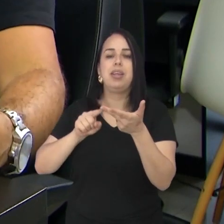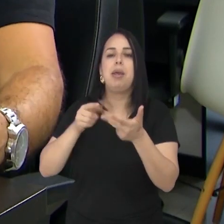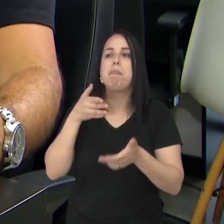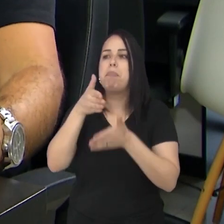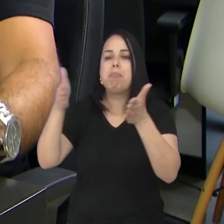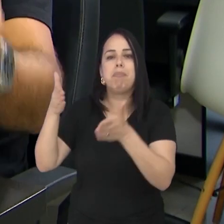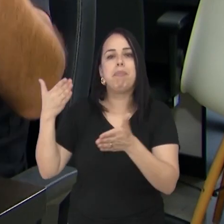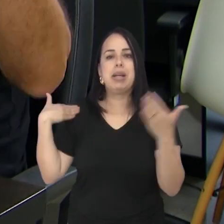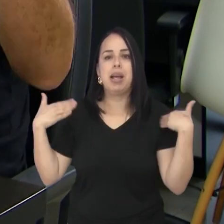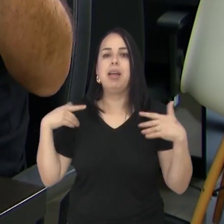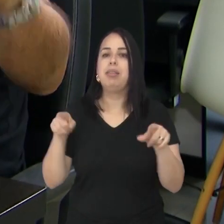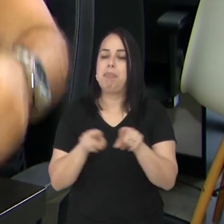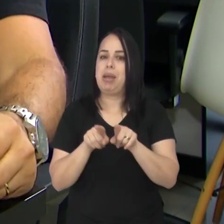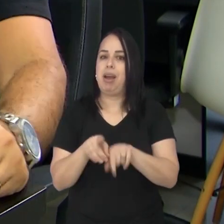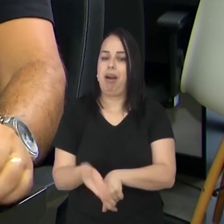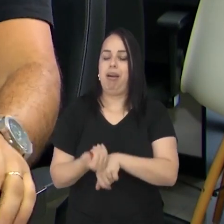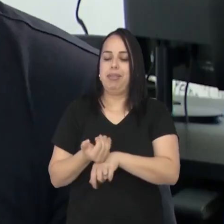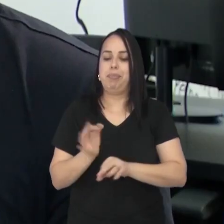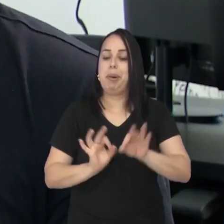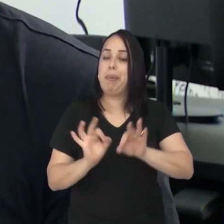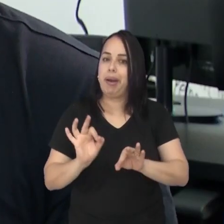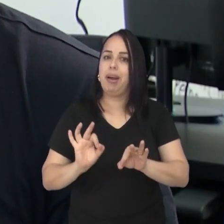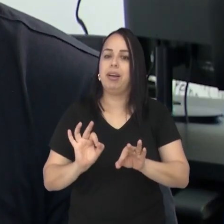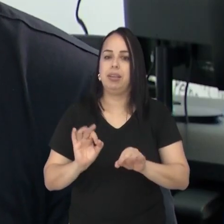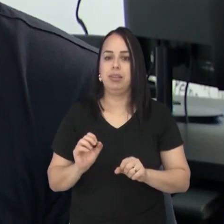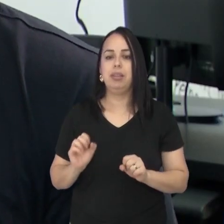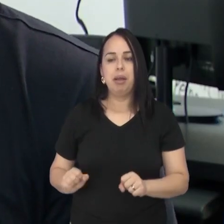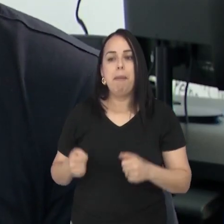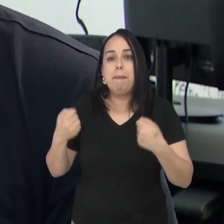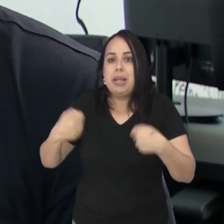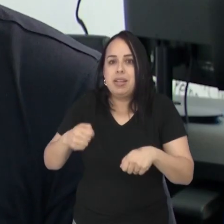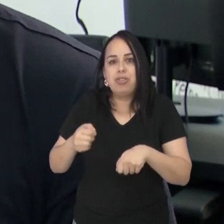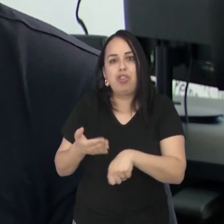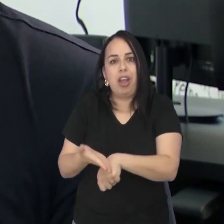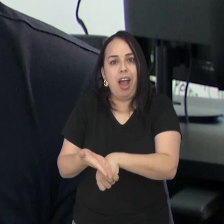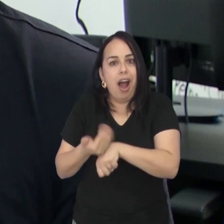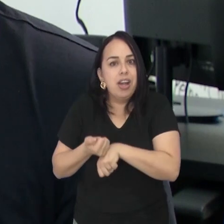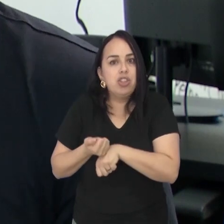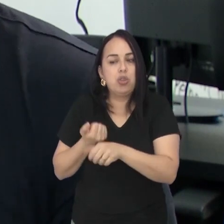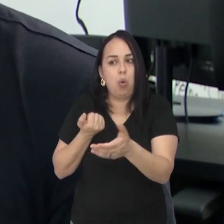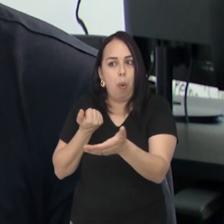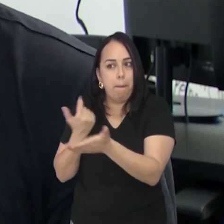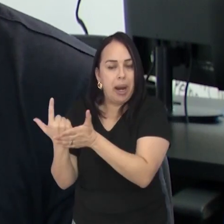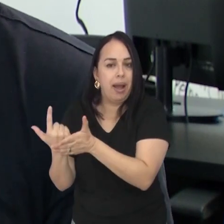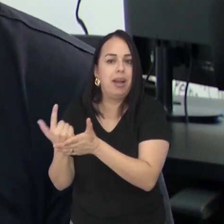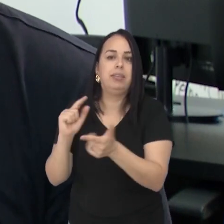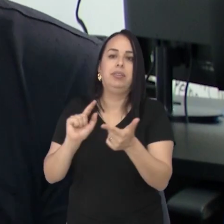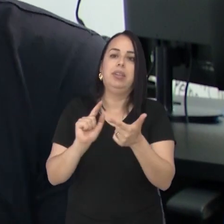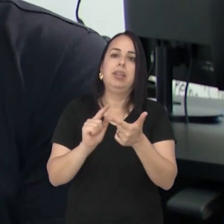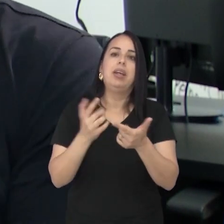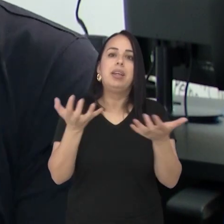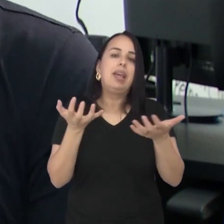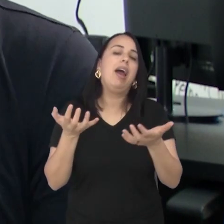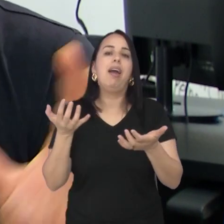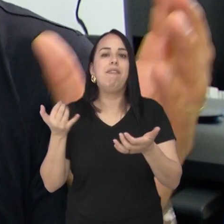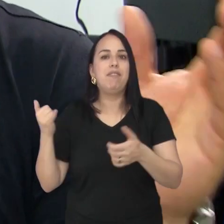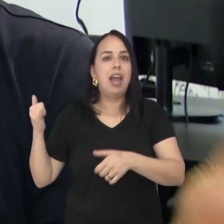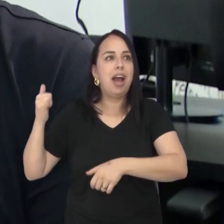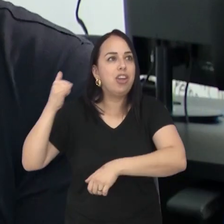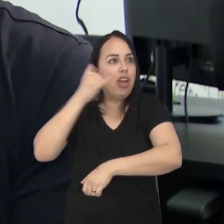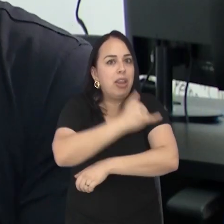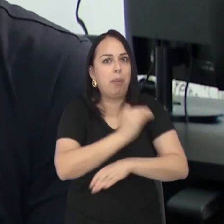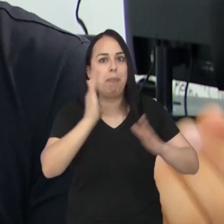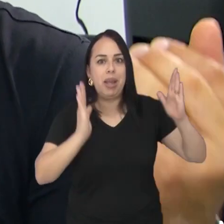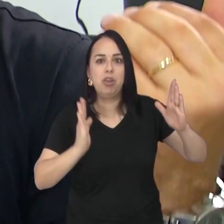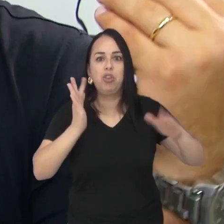se preparar para o que pode dar errado. A gente sempre orienta que tenha antecedência. Então, a antecedência na compra é muito importante. Para quem quer viajar no